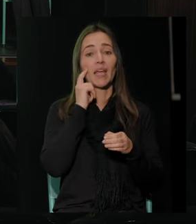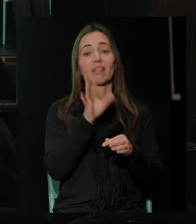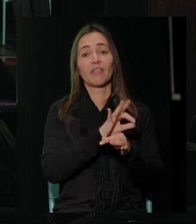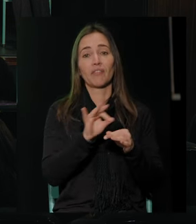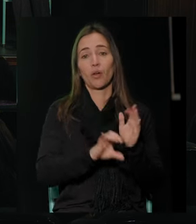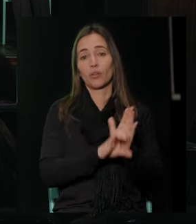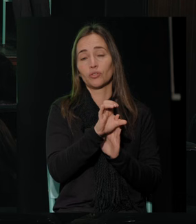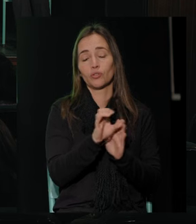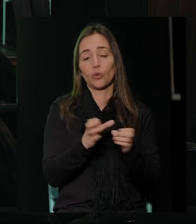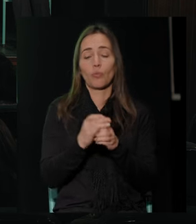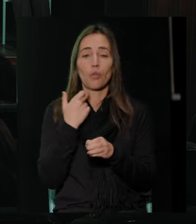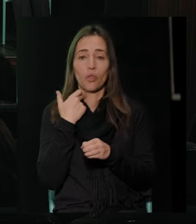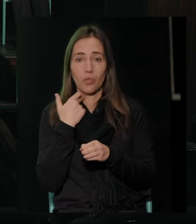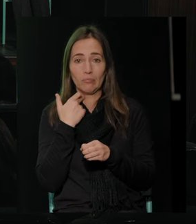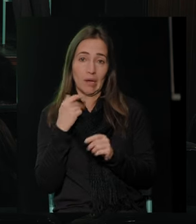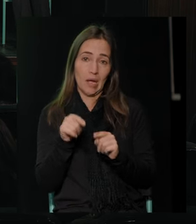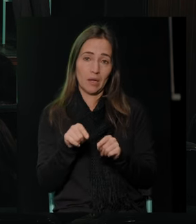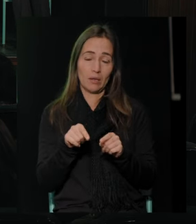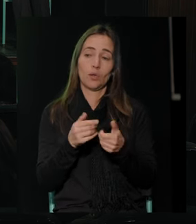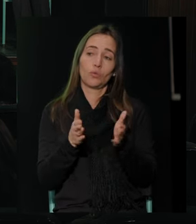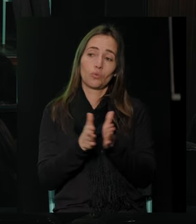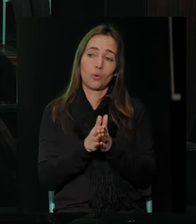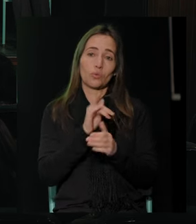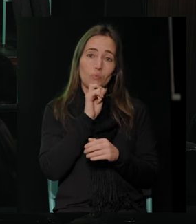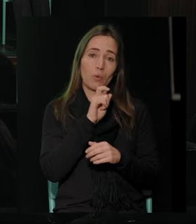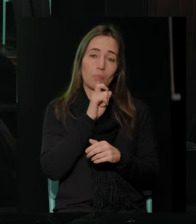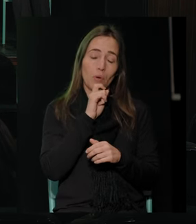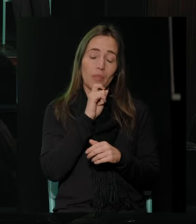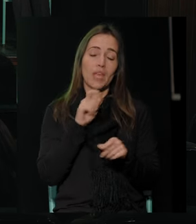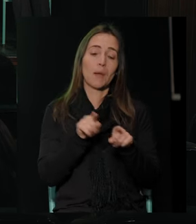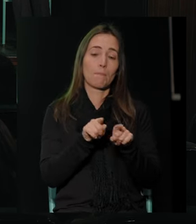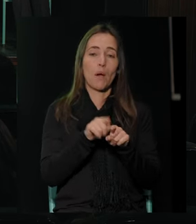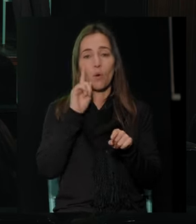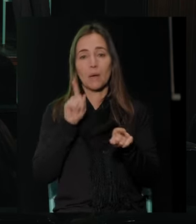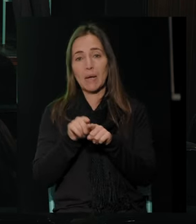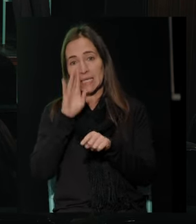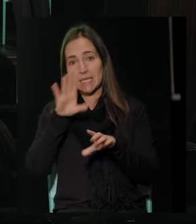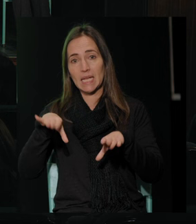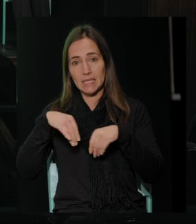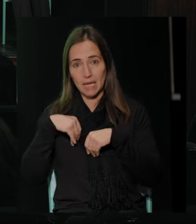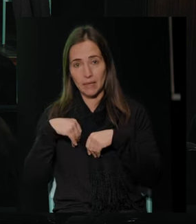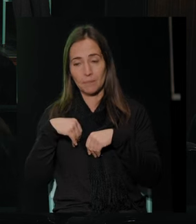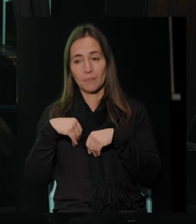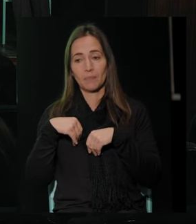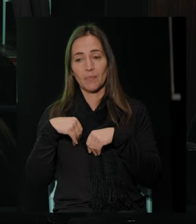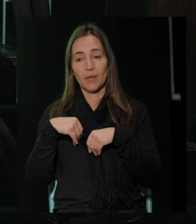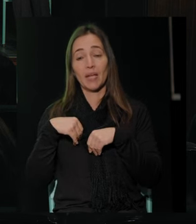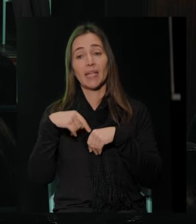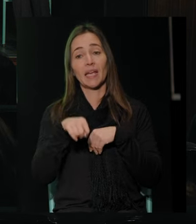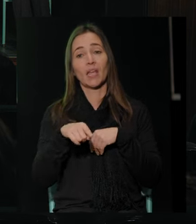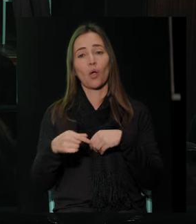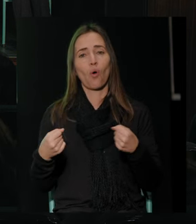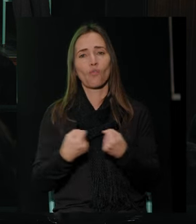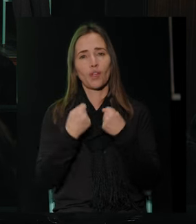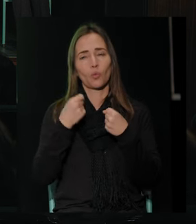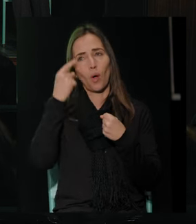condições é uma pequena minoria, e aí toda a gente pode ser considerada irmã ou irmão, desde que aceite, não é? E aqui entra também em conflito a ideia do